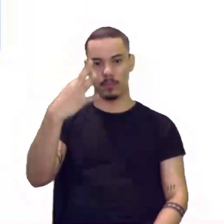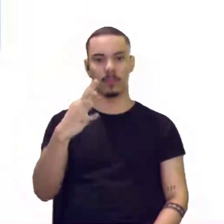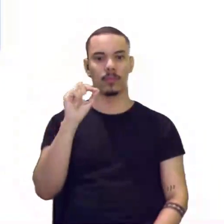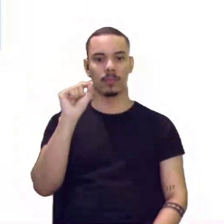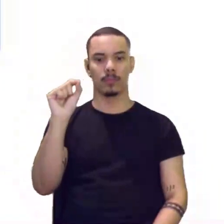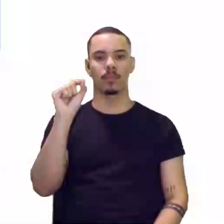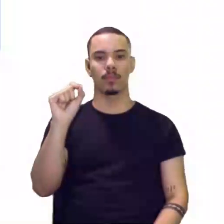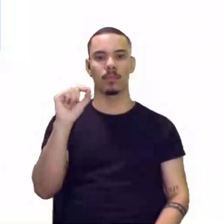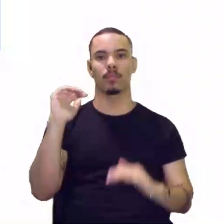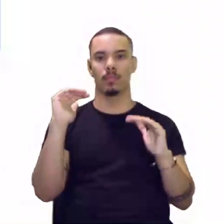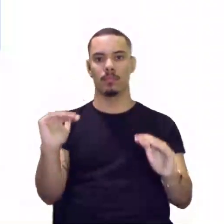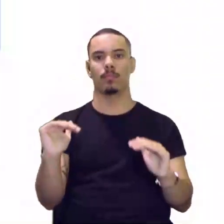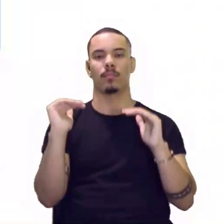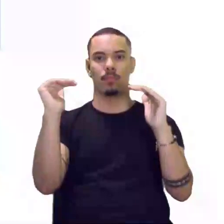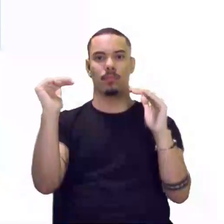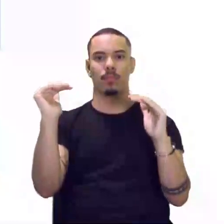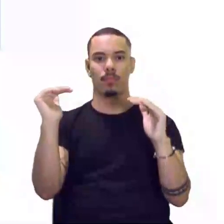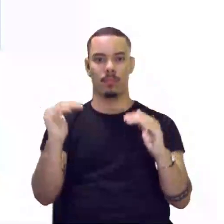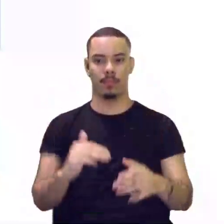conceito de soberania.